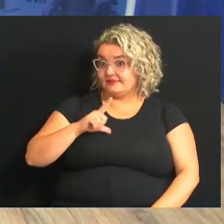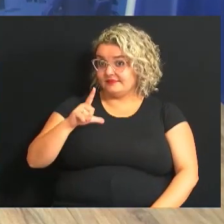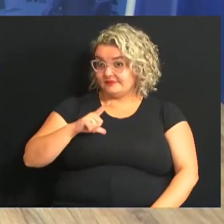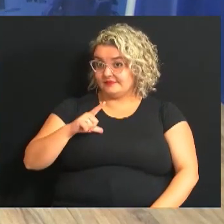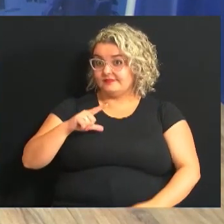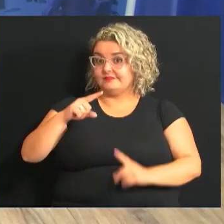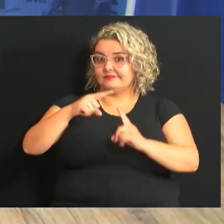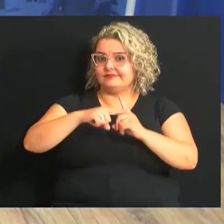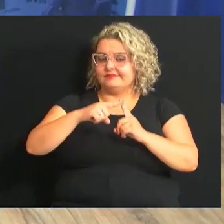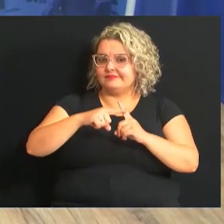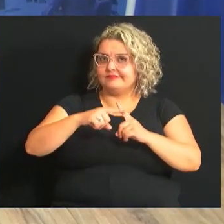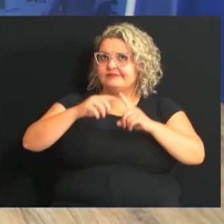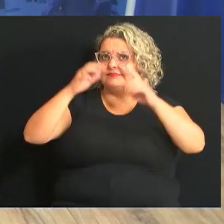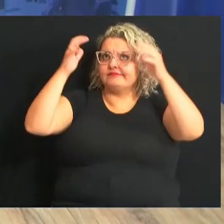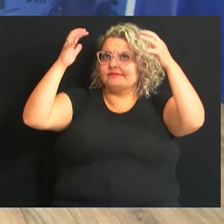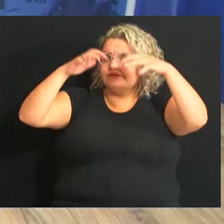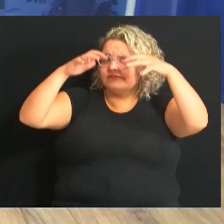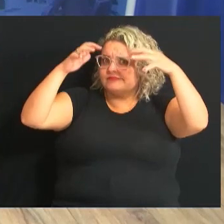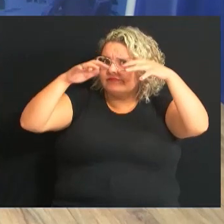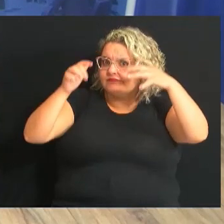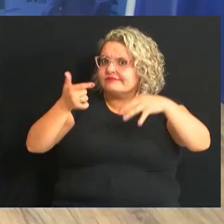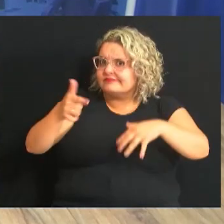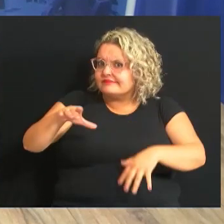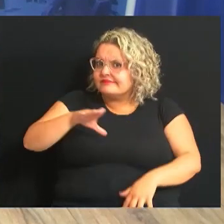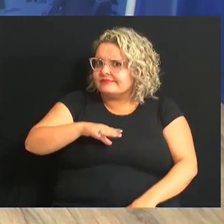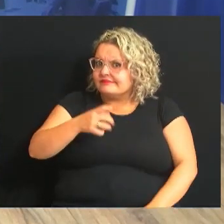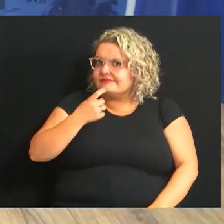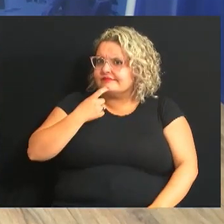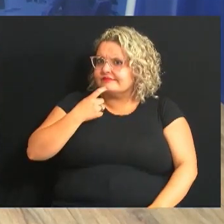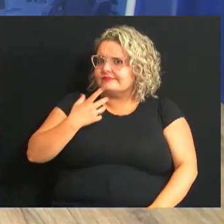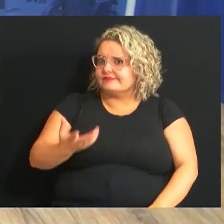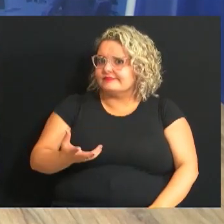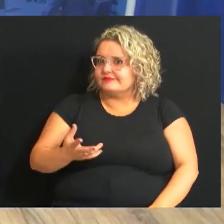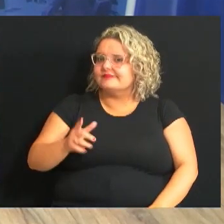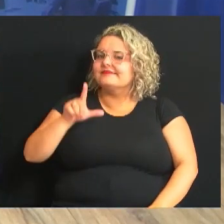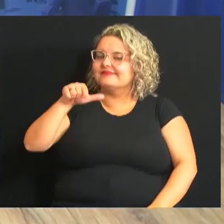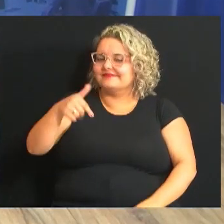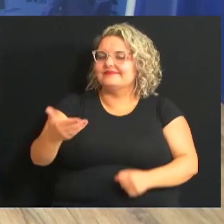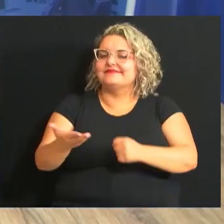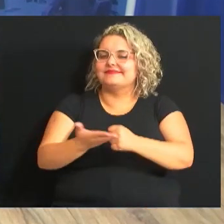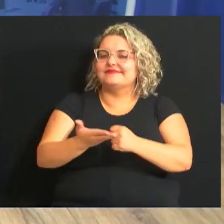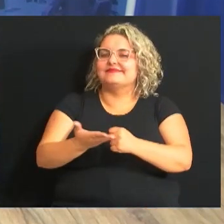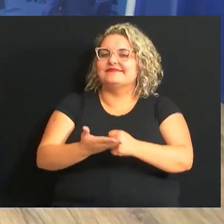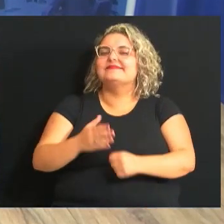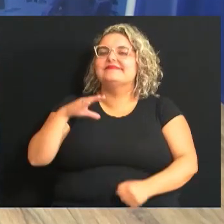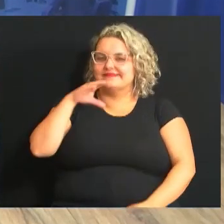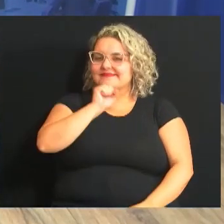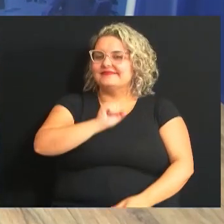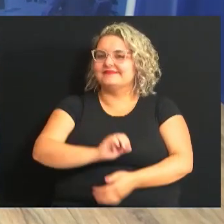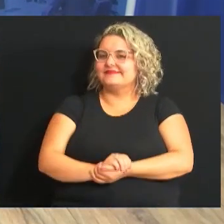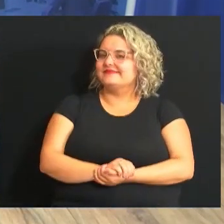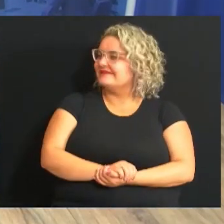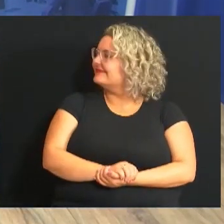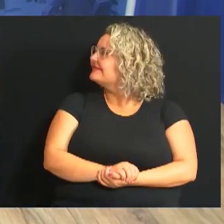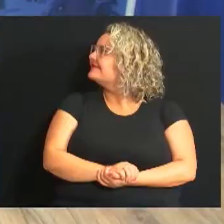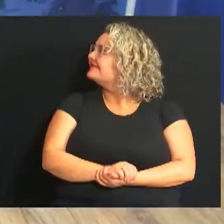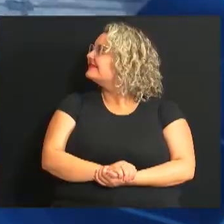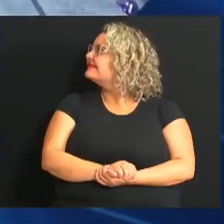Será que a chuva vai continuar aqui para a cidade de Campinas? Depois do nosso intervalo, é rapidinho.